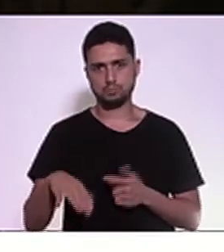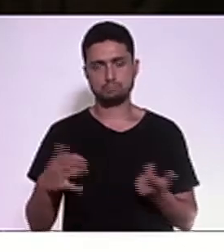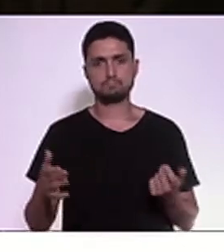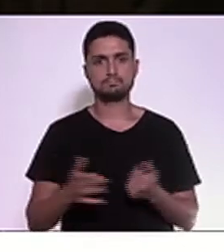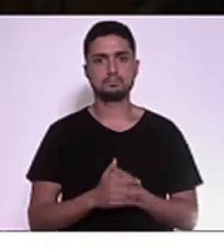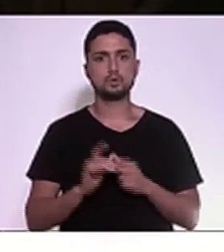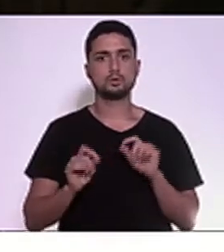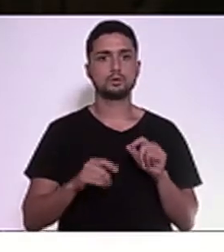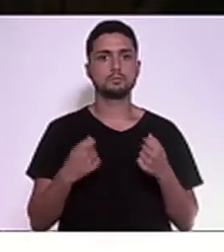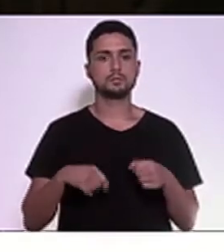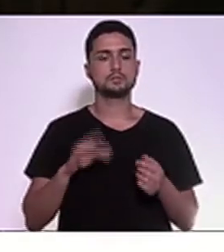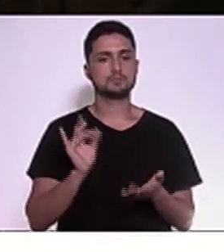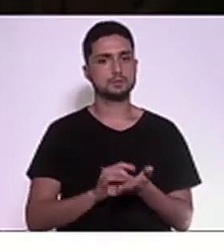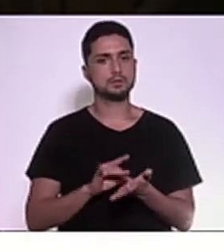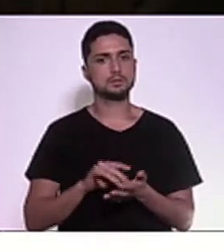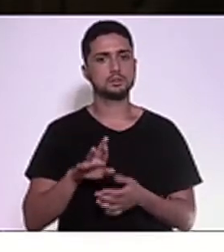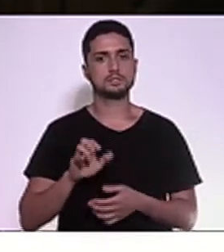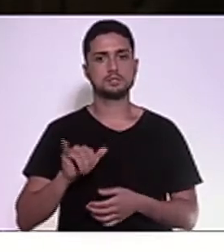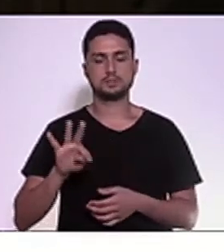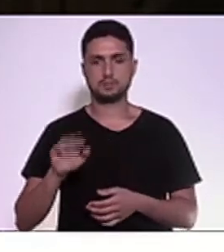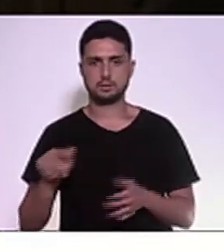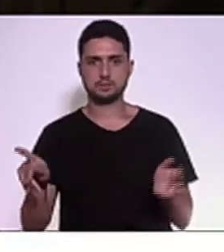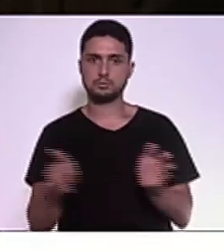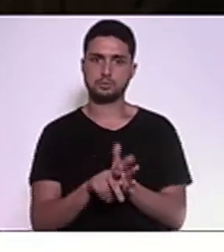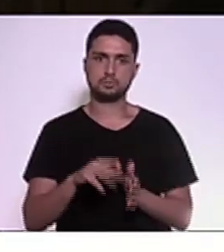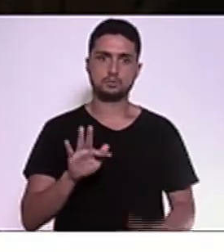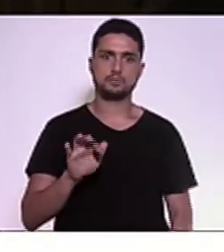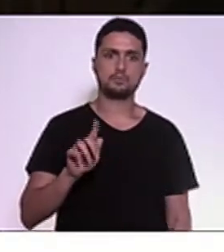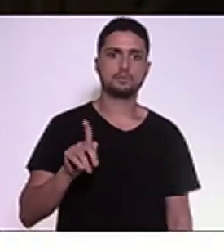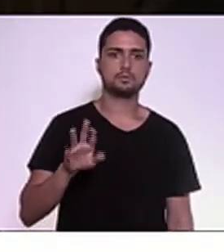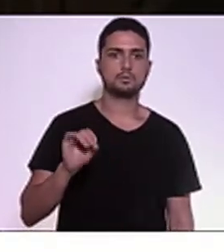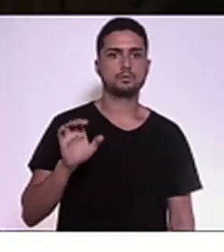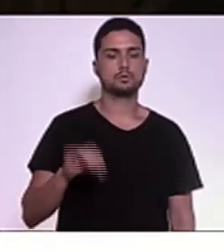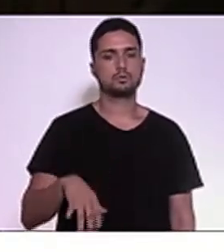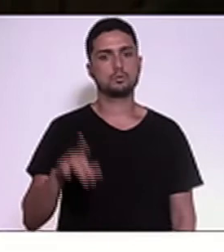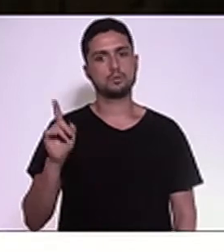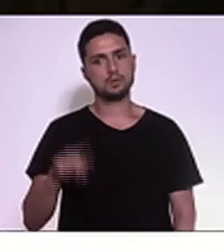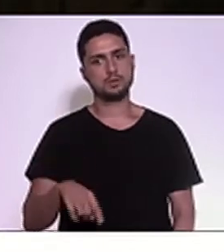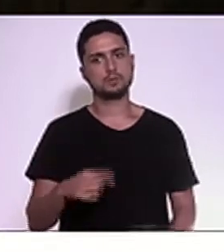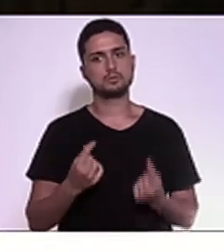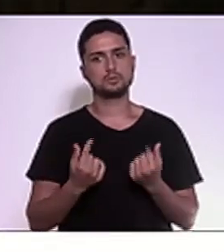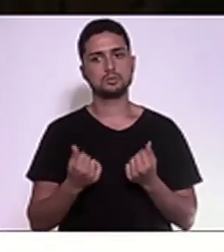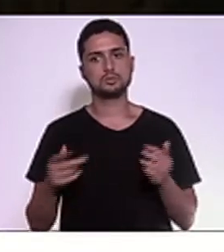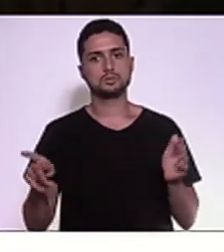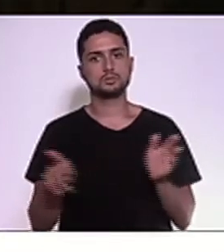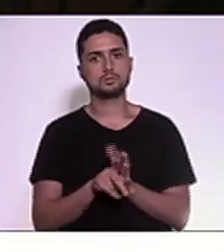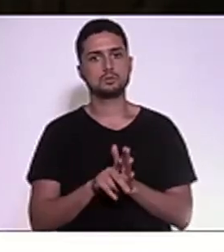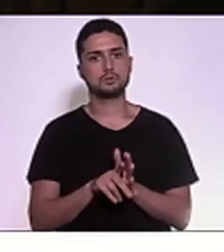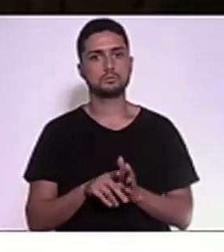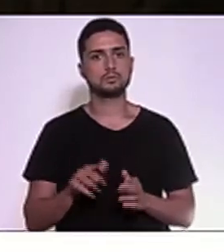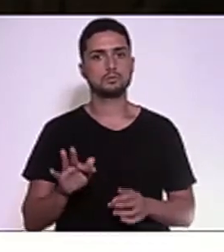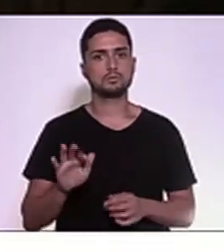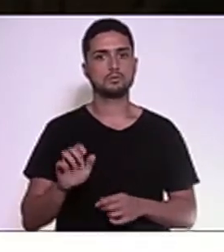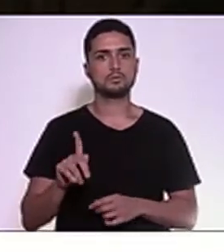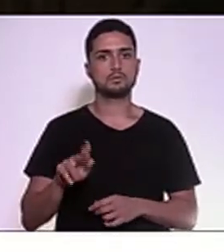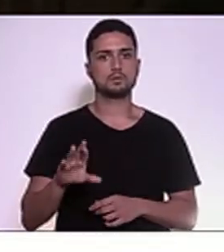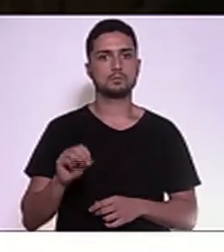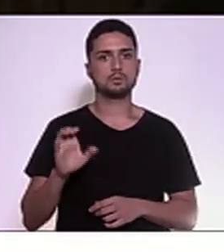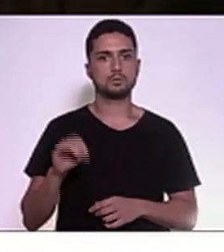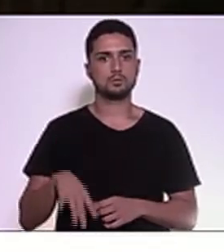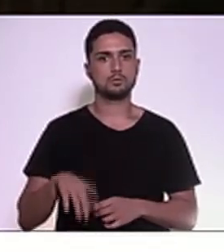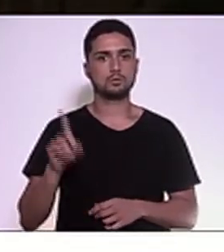essencial da receita que compõe o FEPROCON é uma receita, digamos, que configura o FEPROCON como um